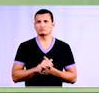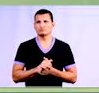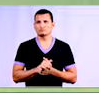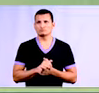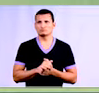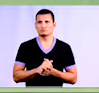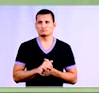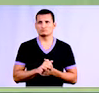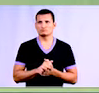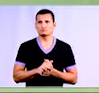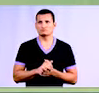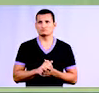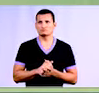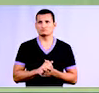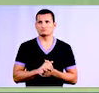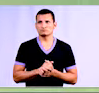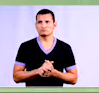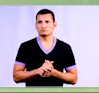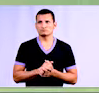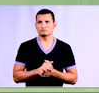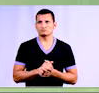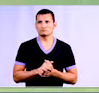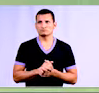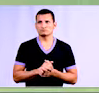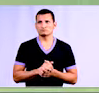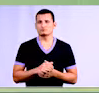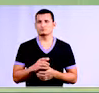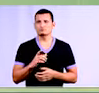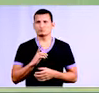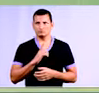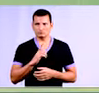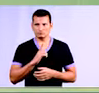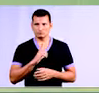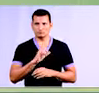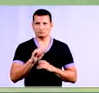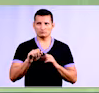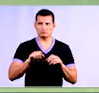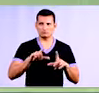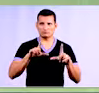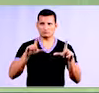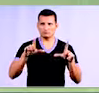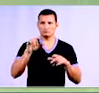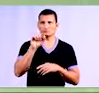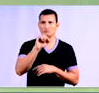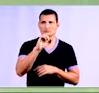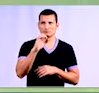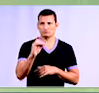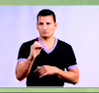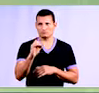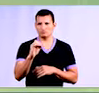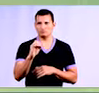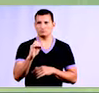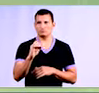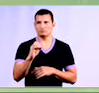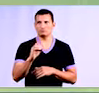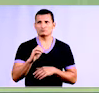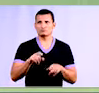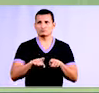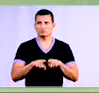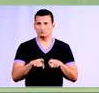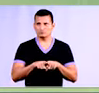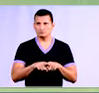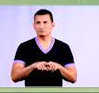Observe que nós temos o carregamento do sistema operacional, nós estamos falando de